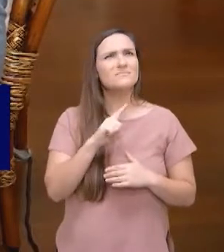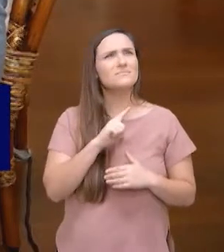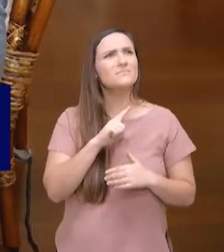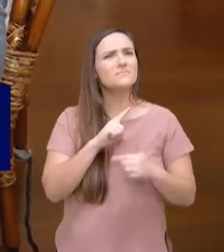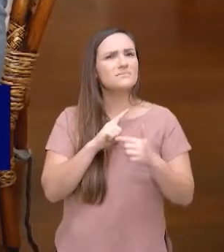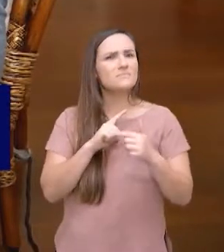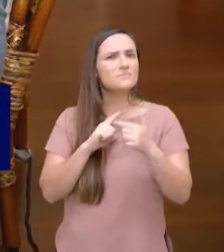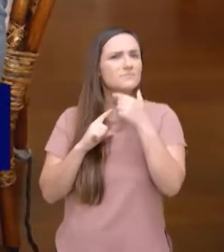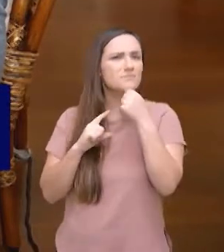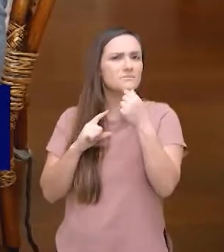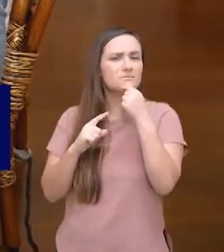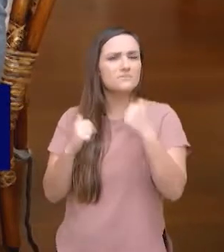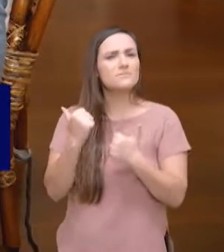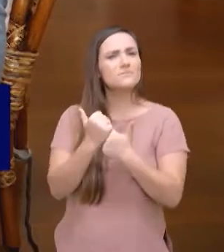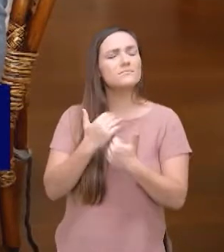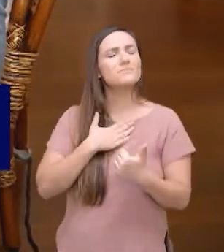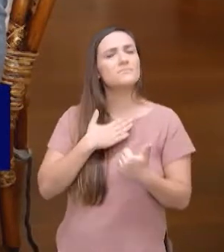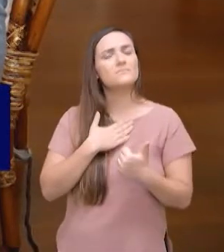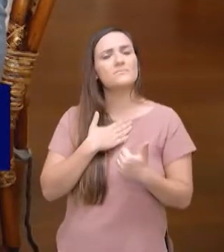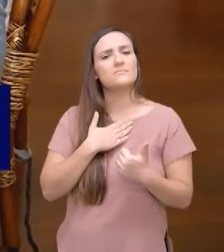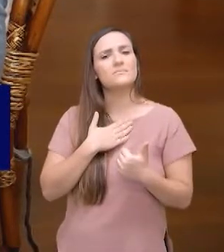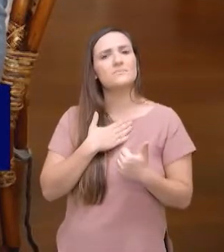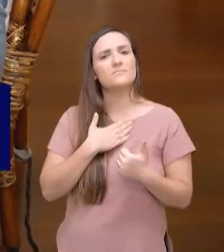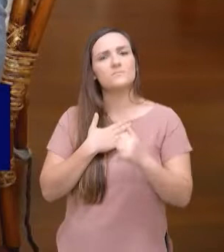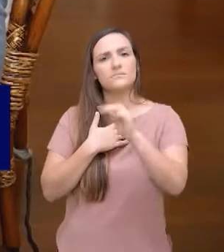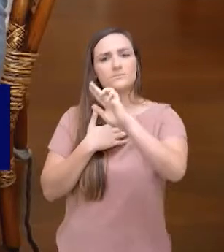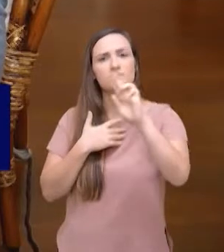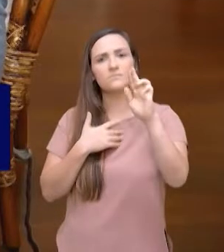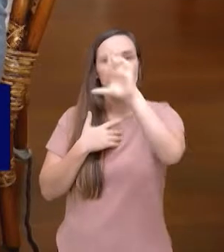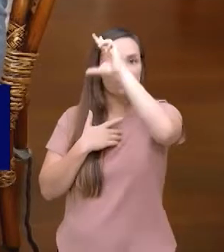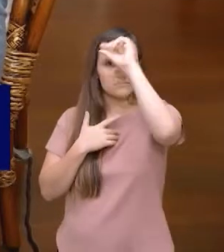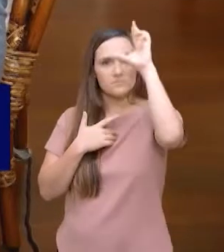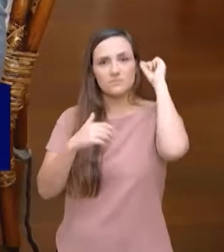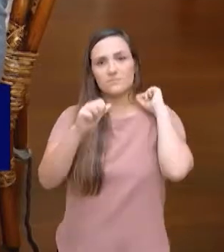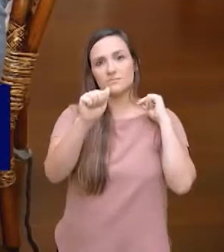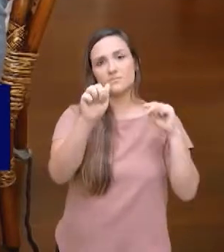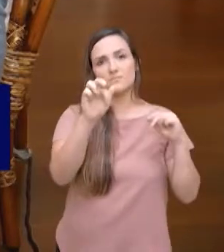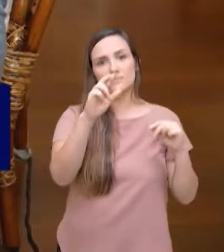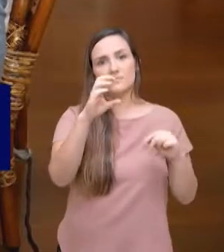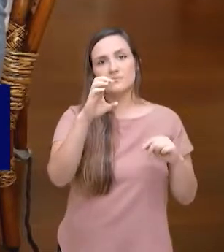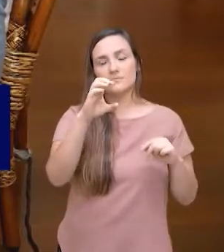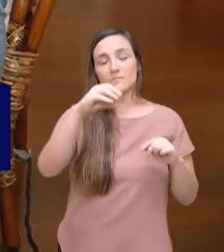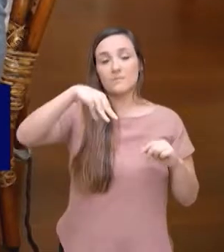do então prefeito Marcílio de Oliveira Lima.